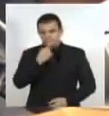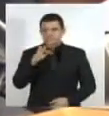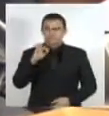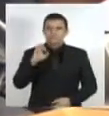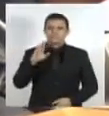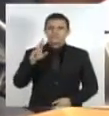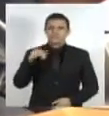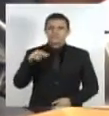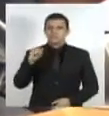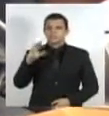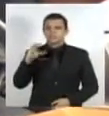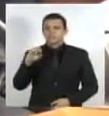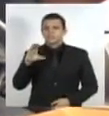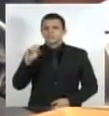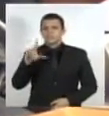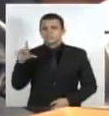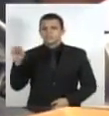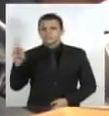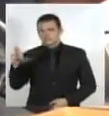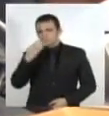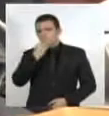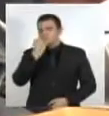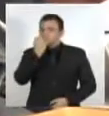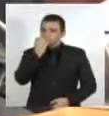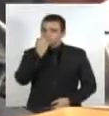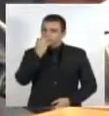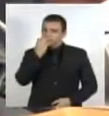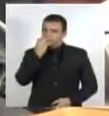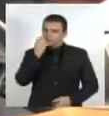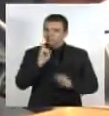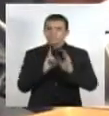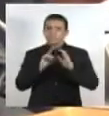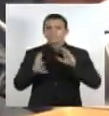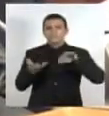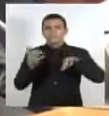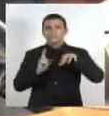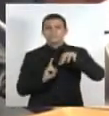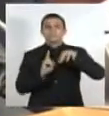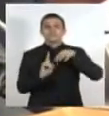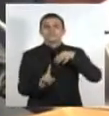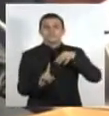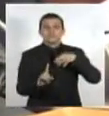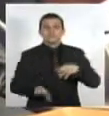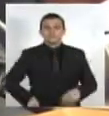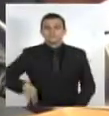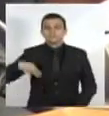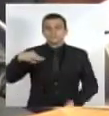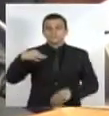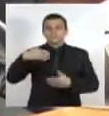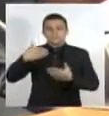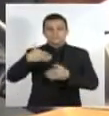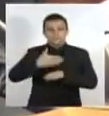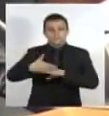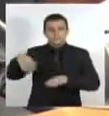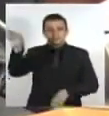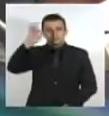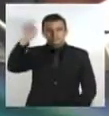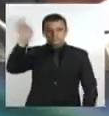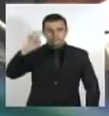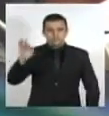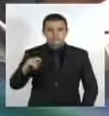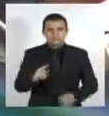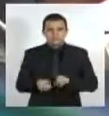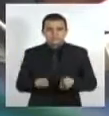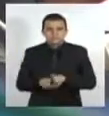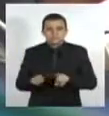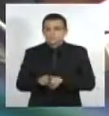presidente Collor, saiu pela porta da frente, puxou um lenço branco, e naquele momento não houve nenhuma hostilidade. E para